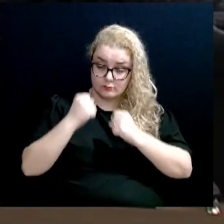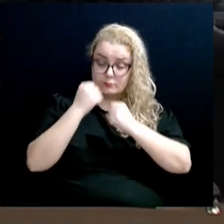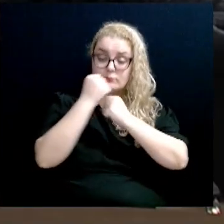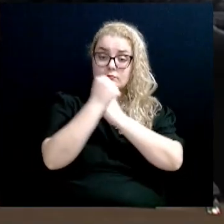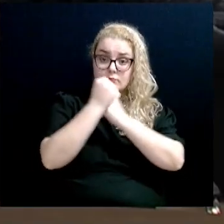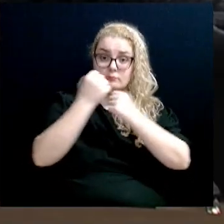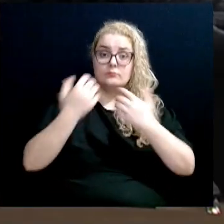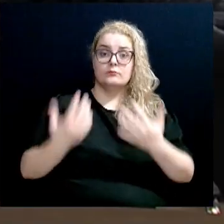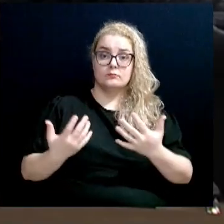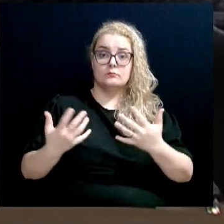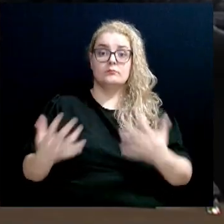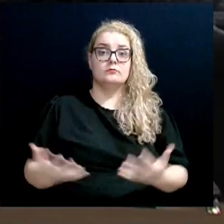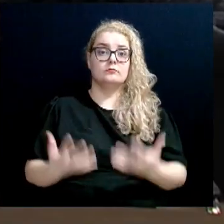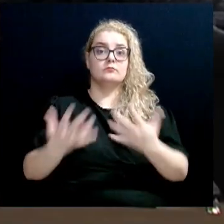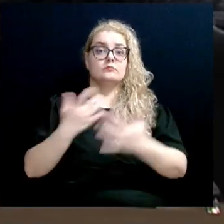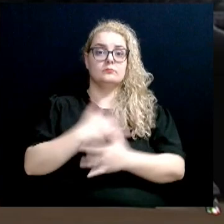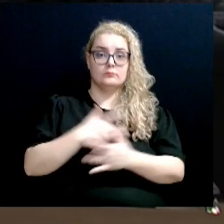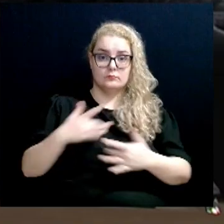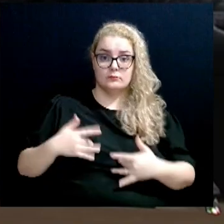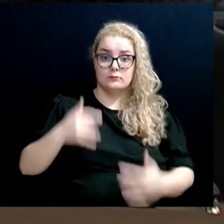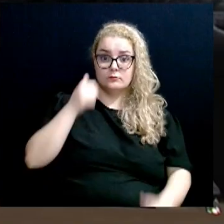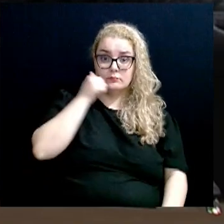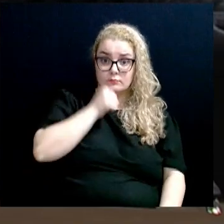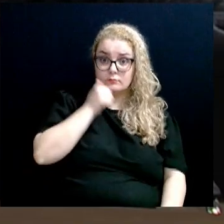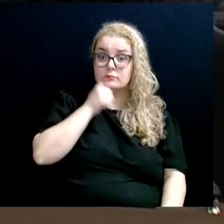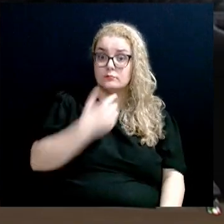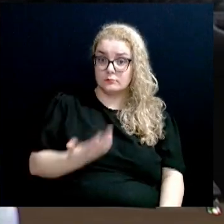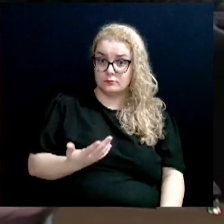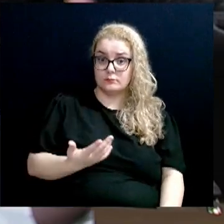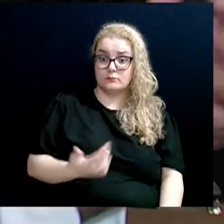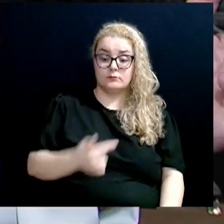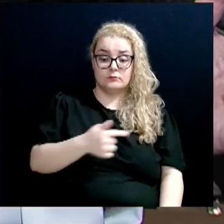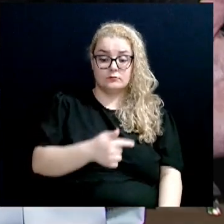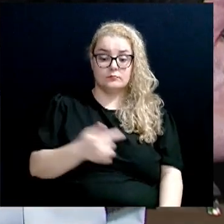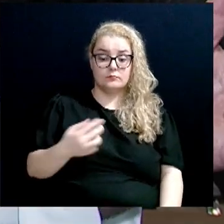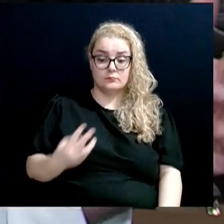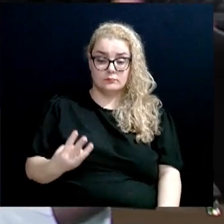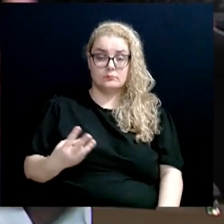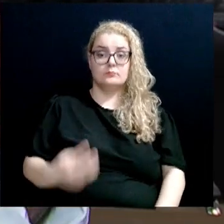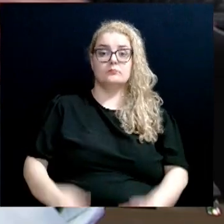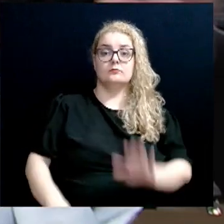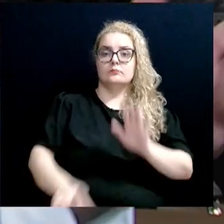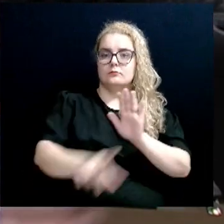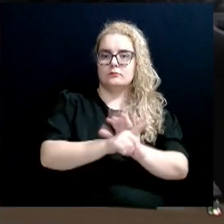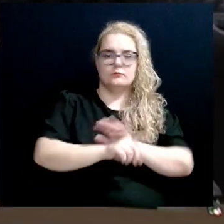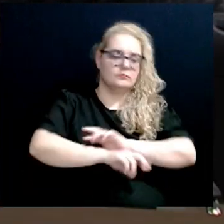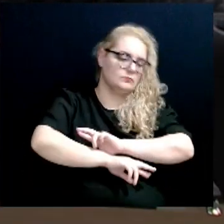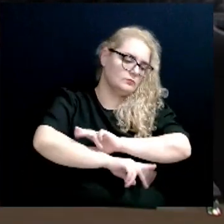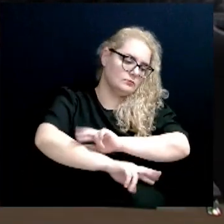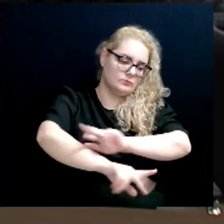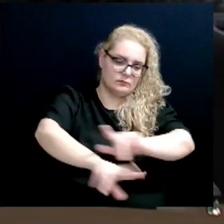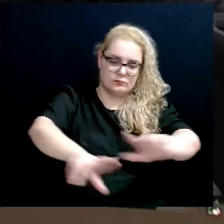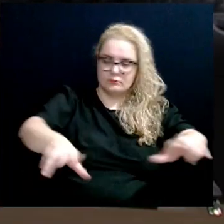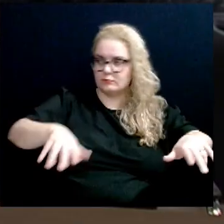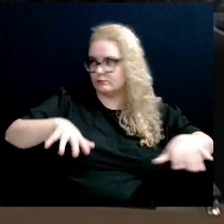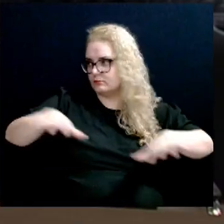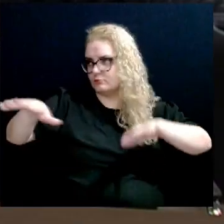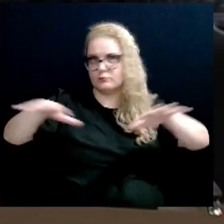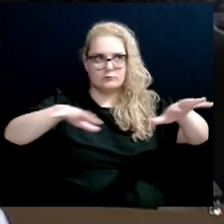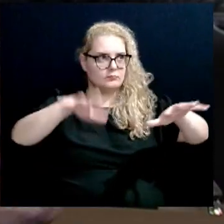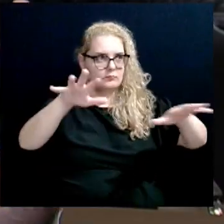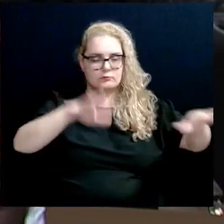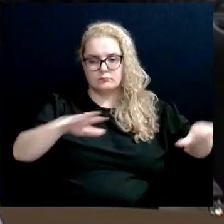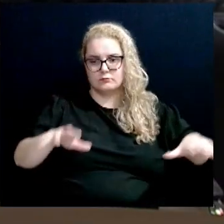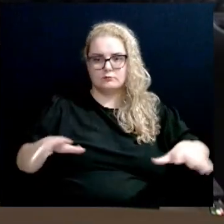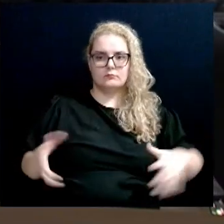da saúde da mulher. Eram 73 leis dispersas, né, de vários conteúdos,